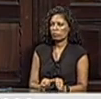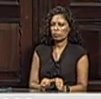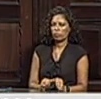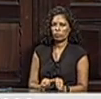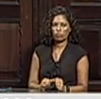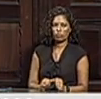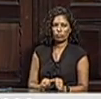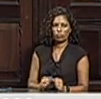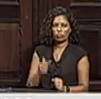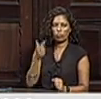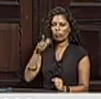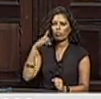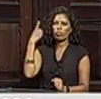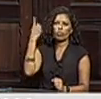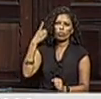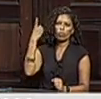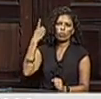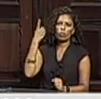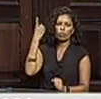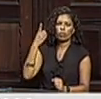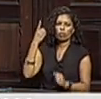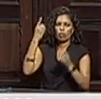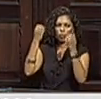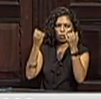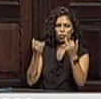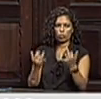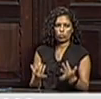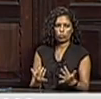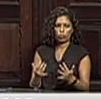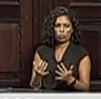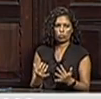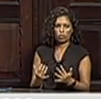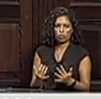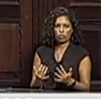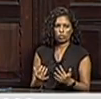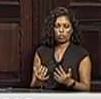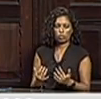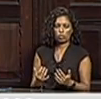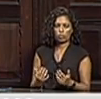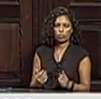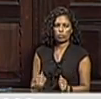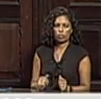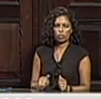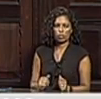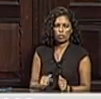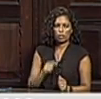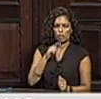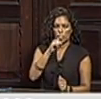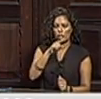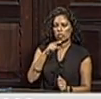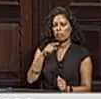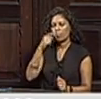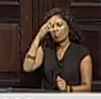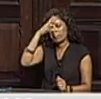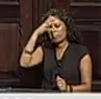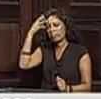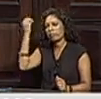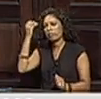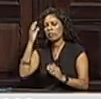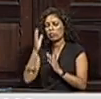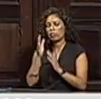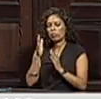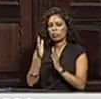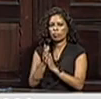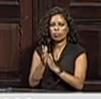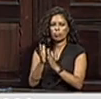Enquanto os deputados votam, eu, quando fiz a minha intervenção, eu deixei de agradecer ao deputado Luiz